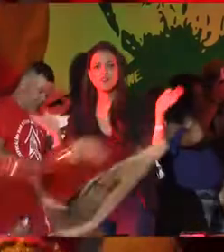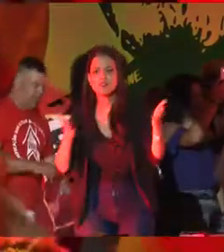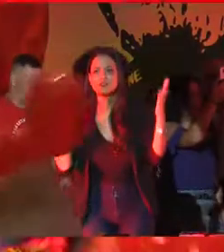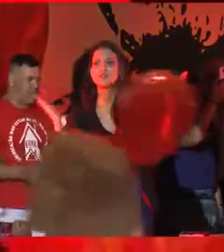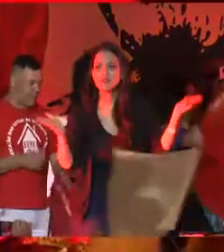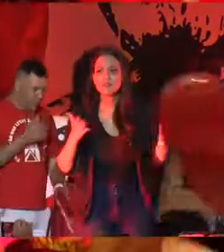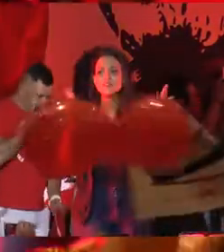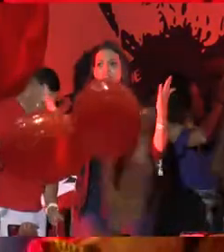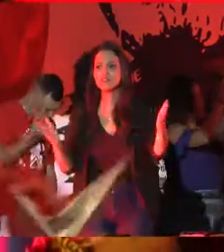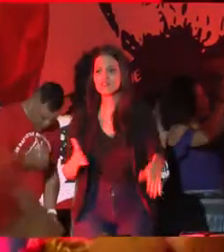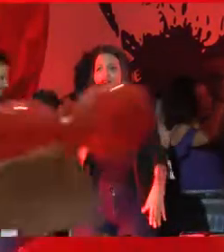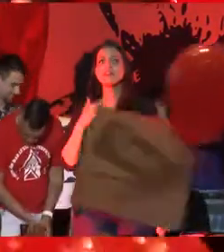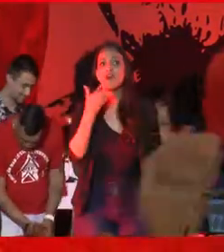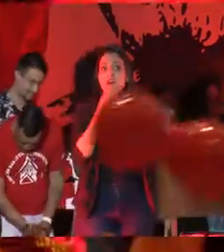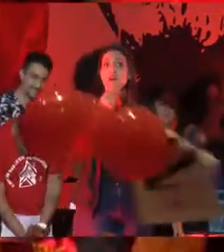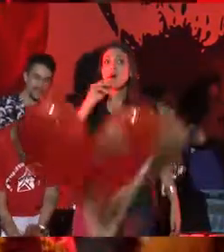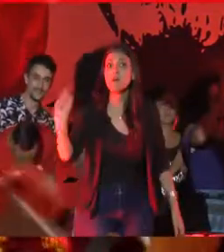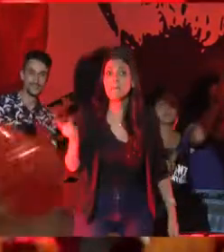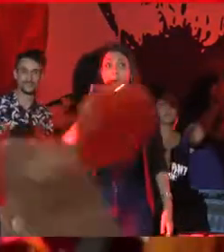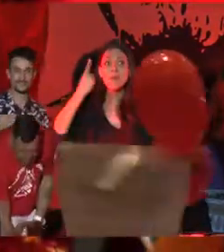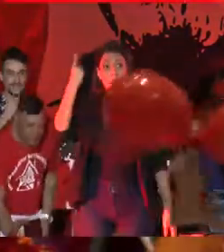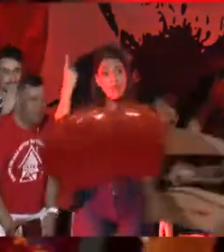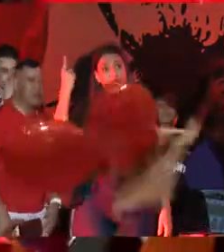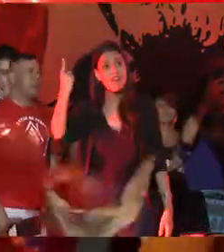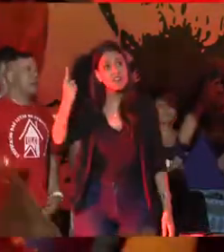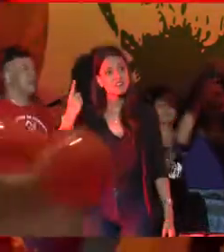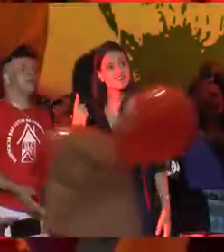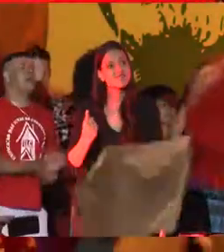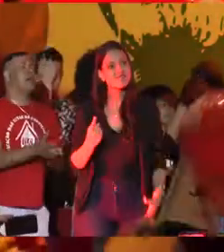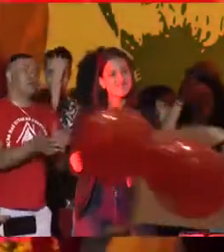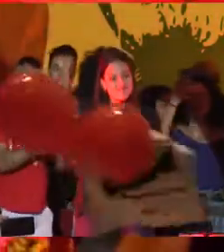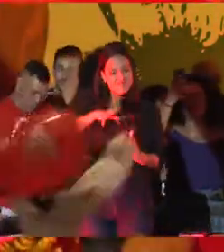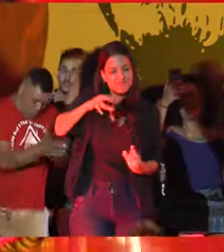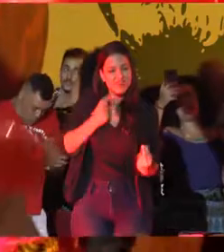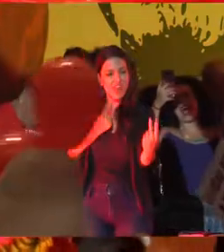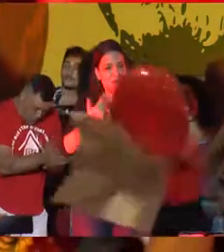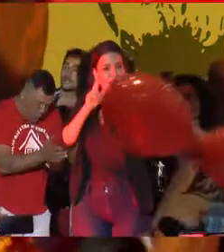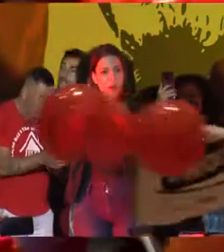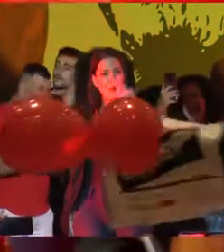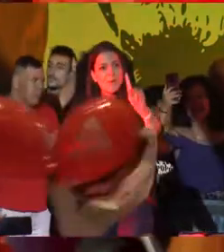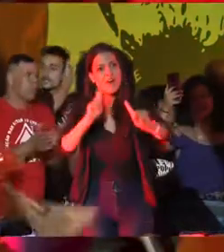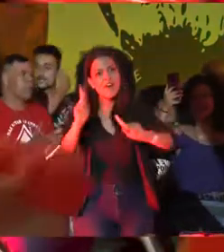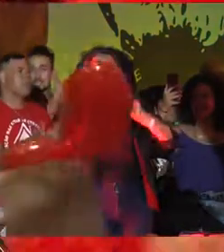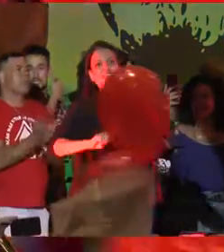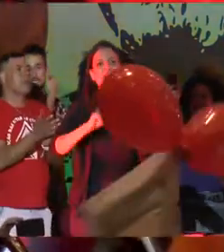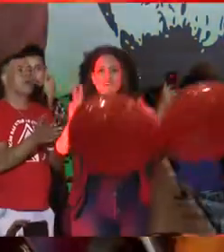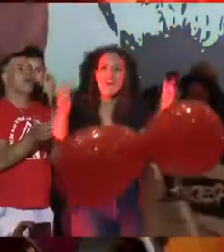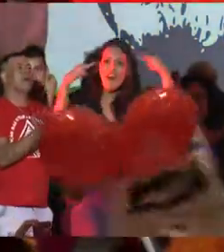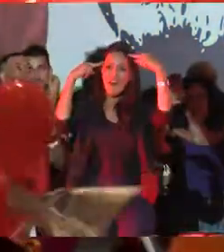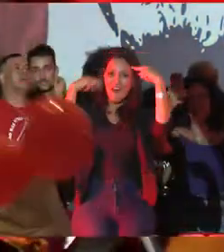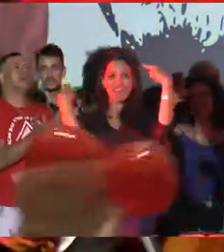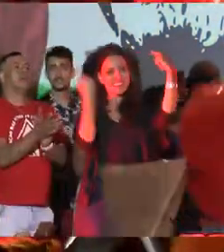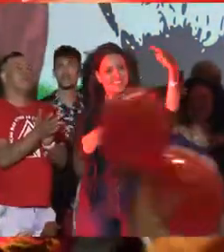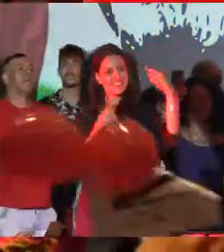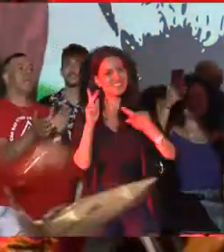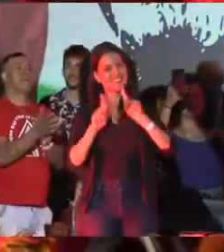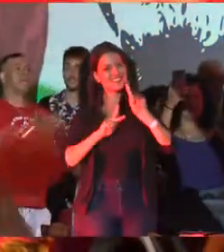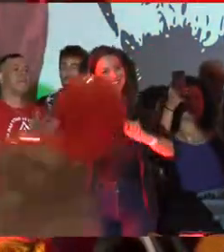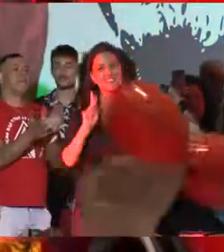É o primeiro presidente que tem alma do povo, que tem a cara da gente.